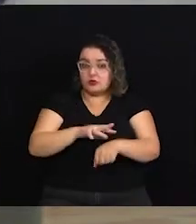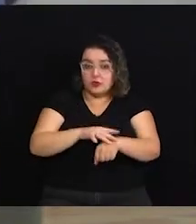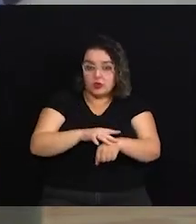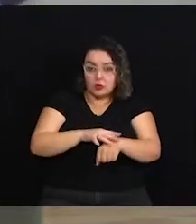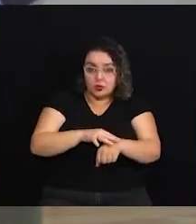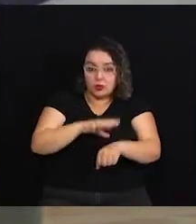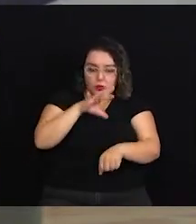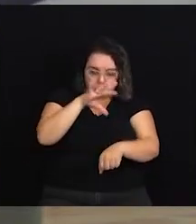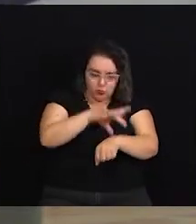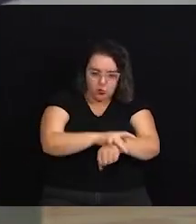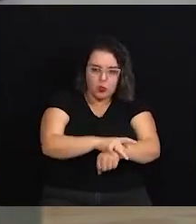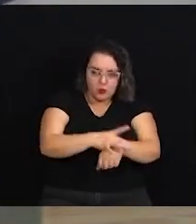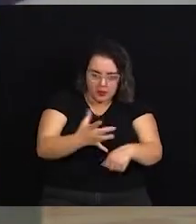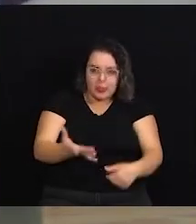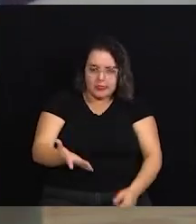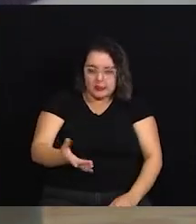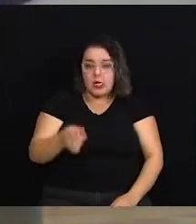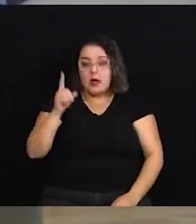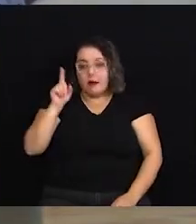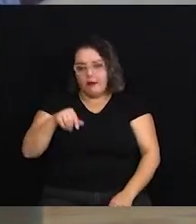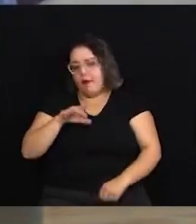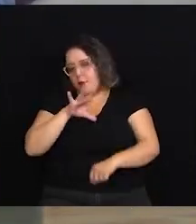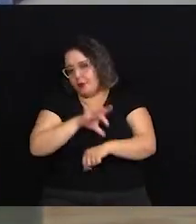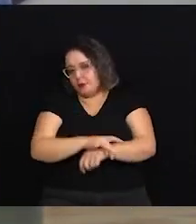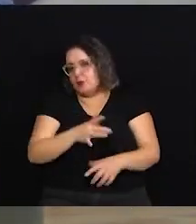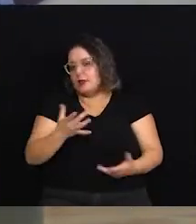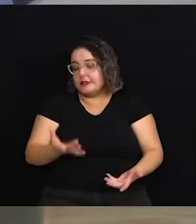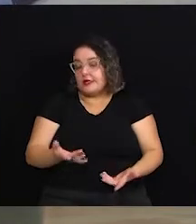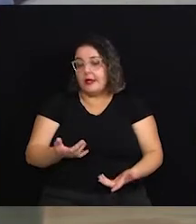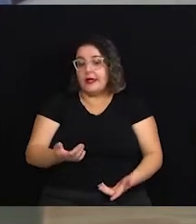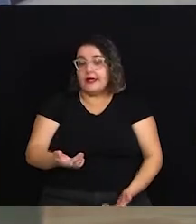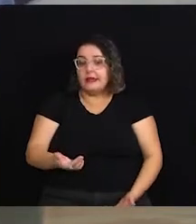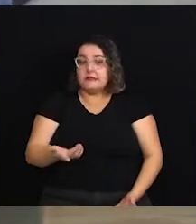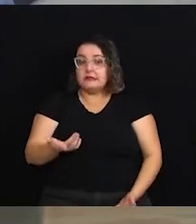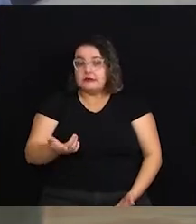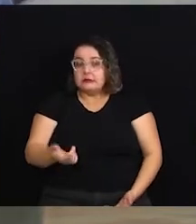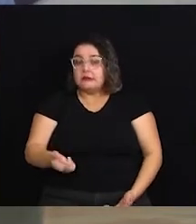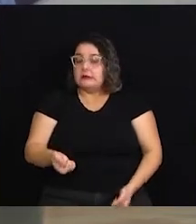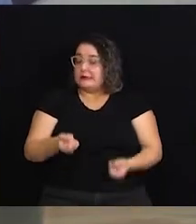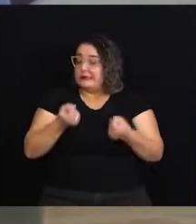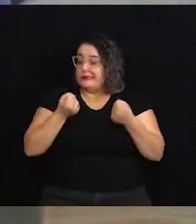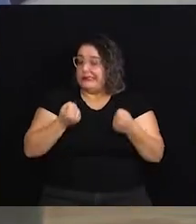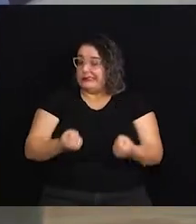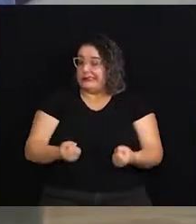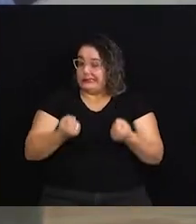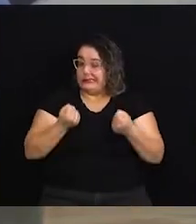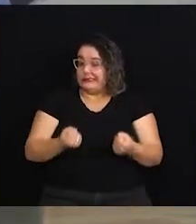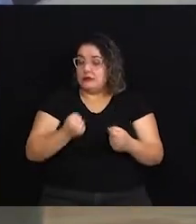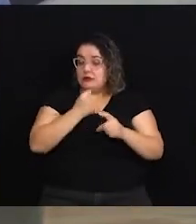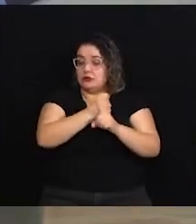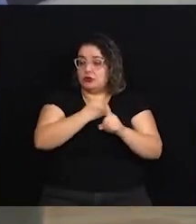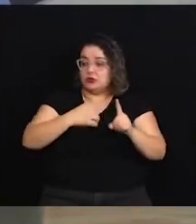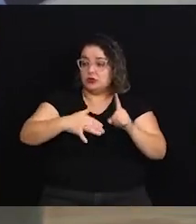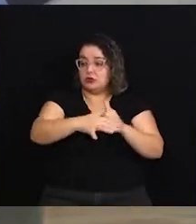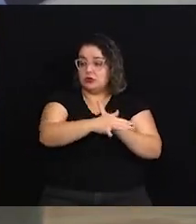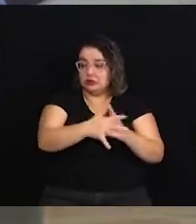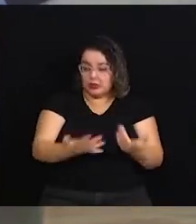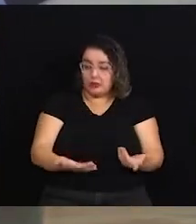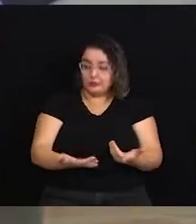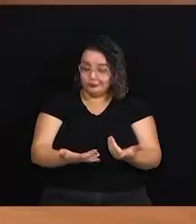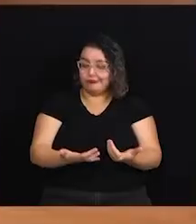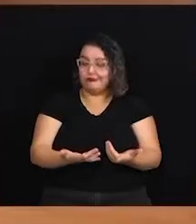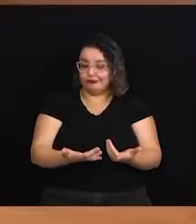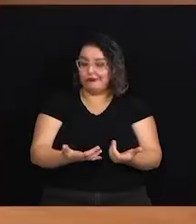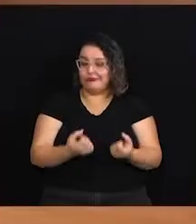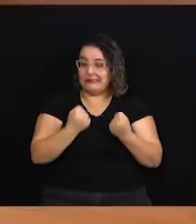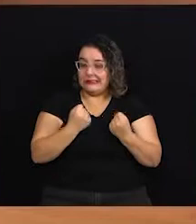doença né O que é uma doença que ainda tem um peso social muito grande